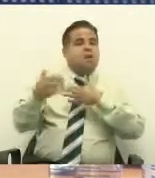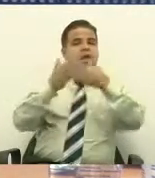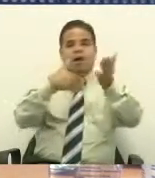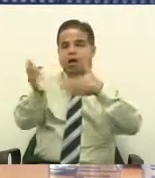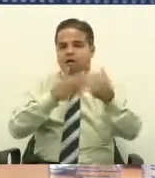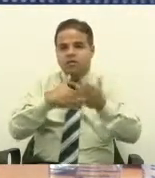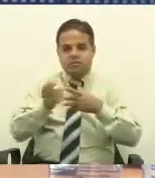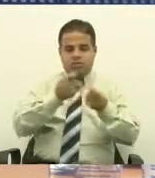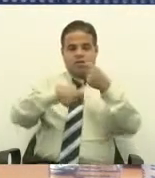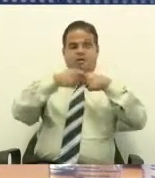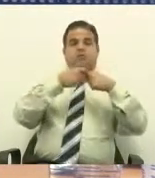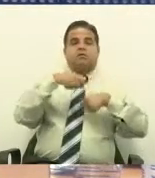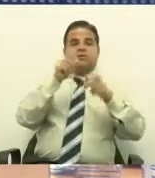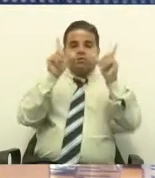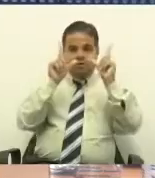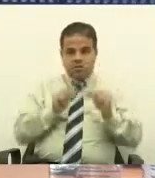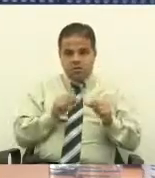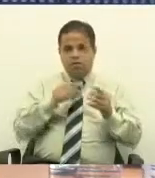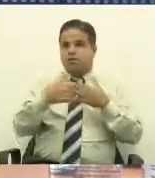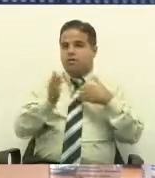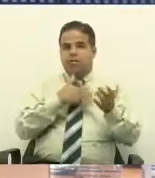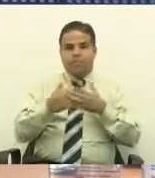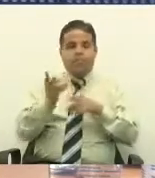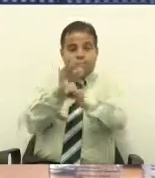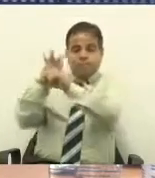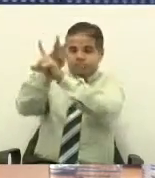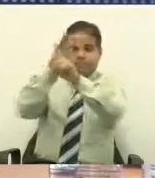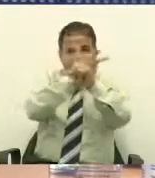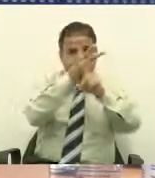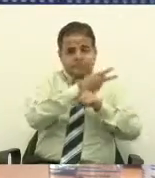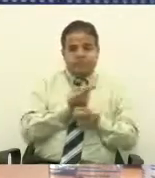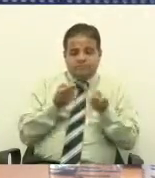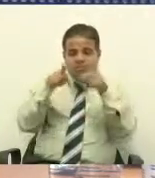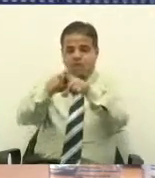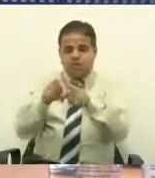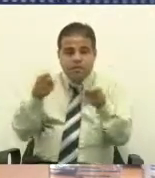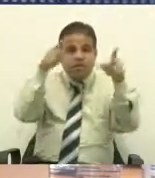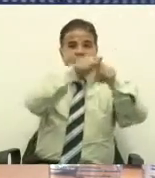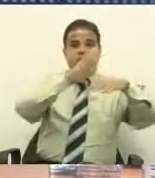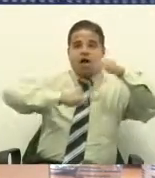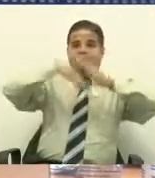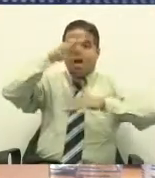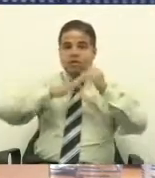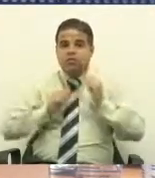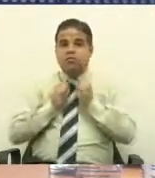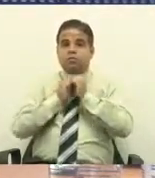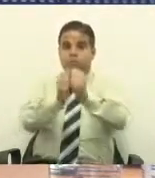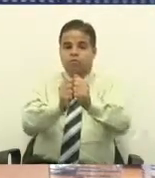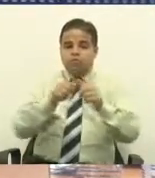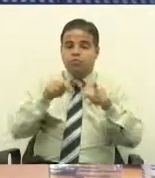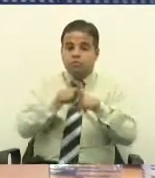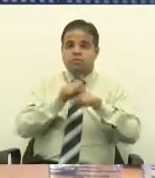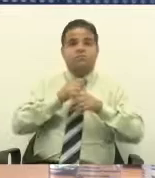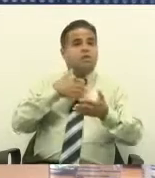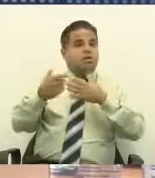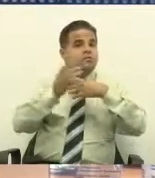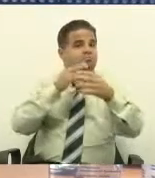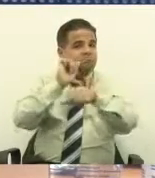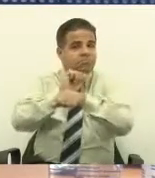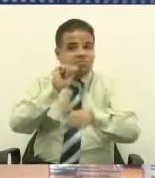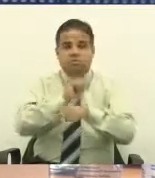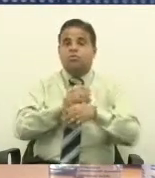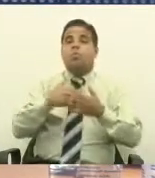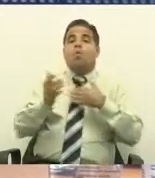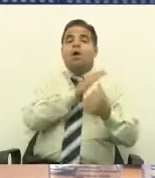independente da diminuição orçamentária, e procurando parcerias, ações conjuntas, independente de